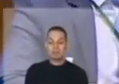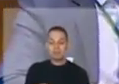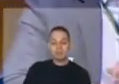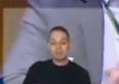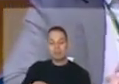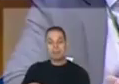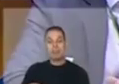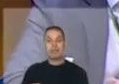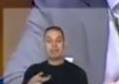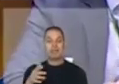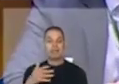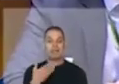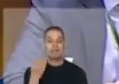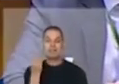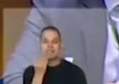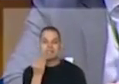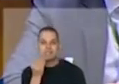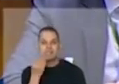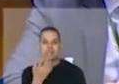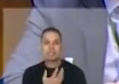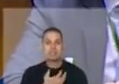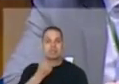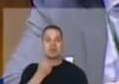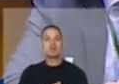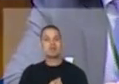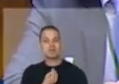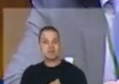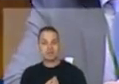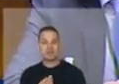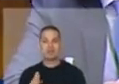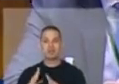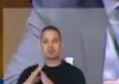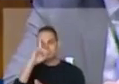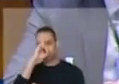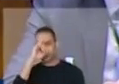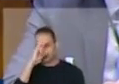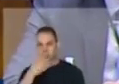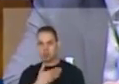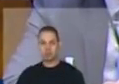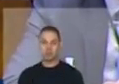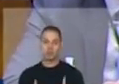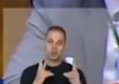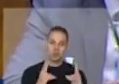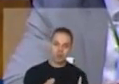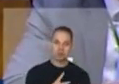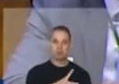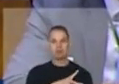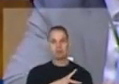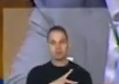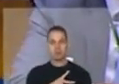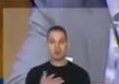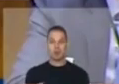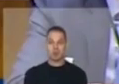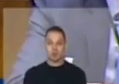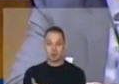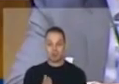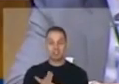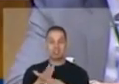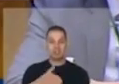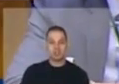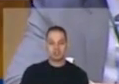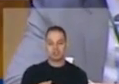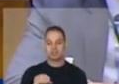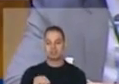chance de salvar uma vida que a UTI de um hospital privado. Hoje, 70% das pessoas que entram numa UTI